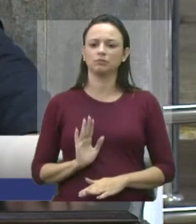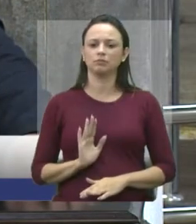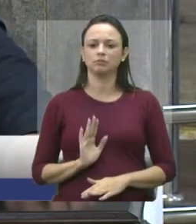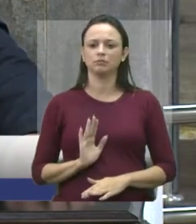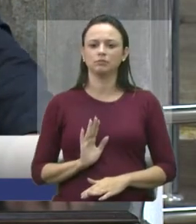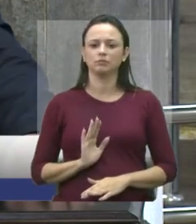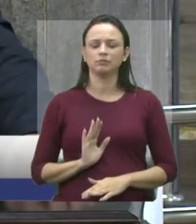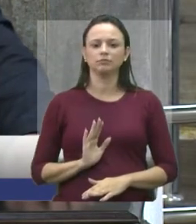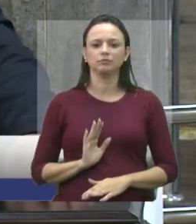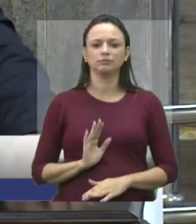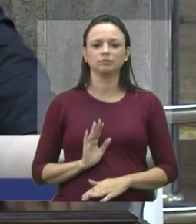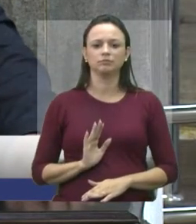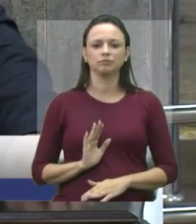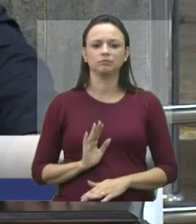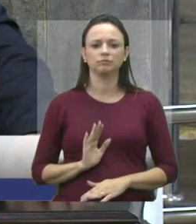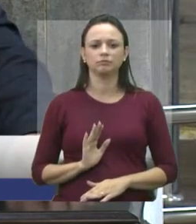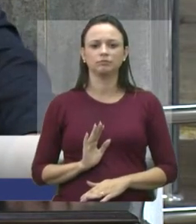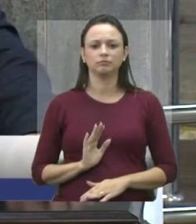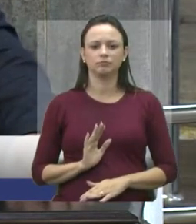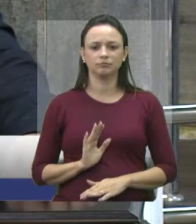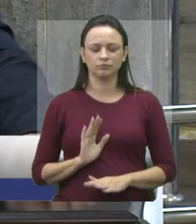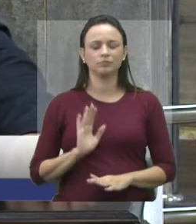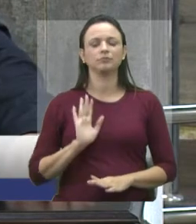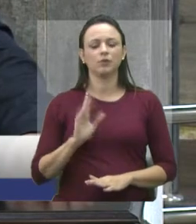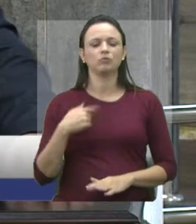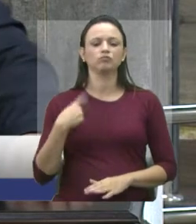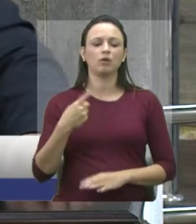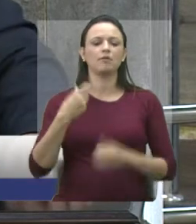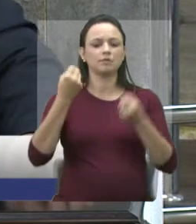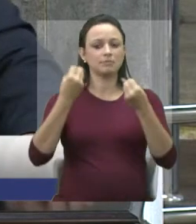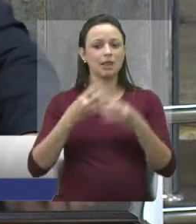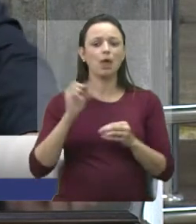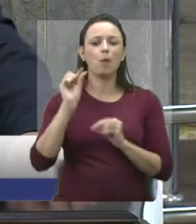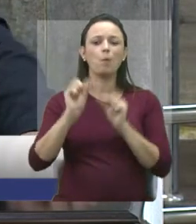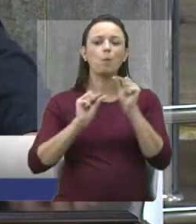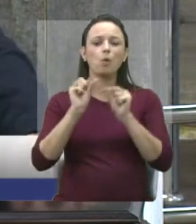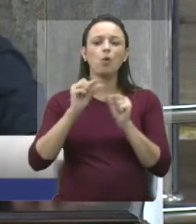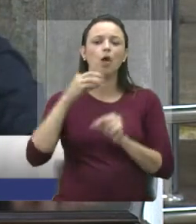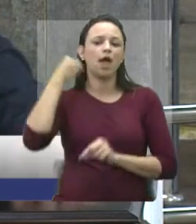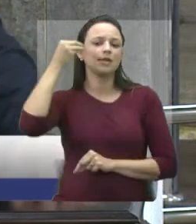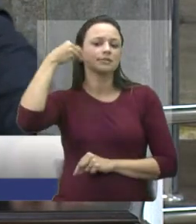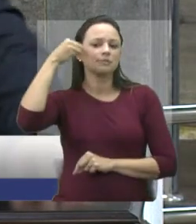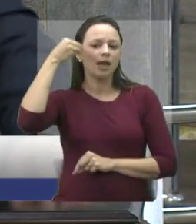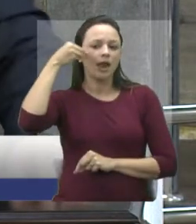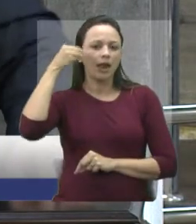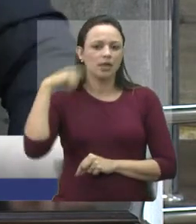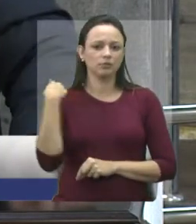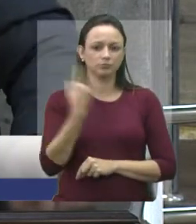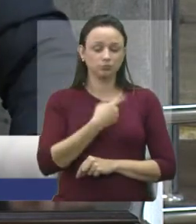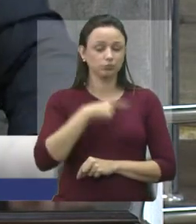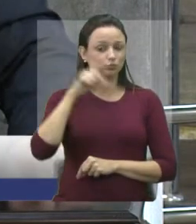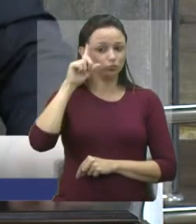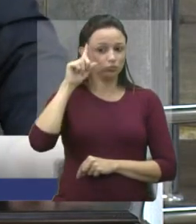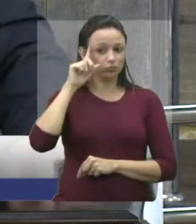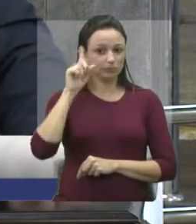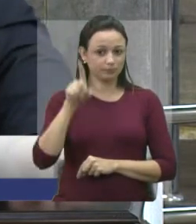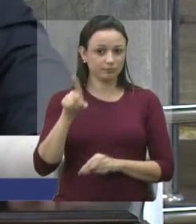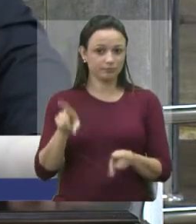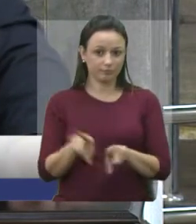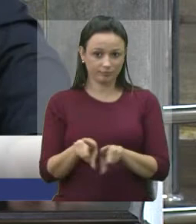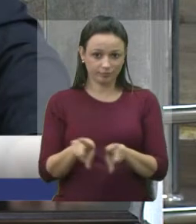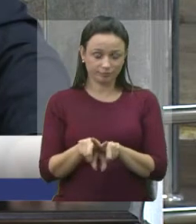vamos trazer um pouco da experiência nossa do dia a dia aqui na tribuna, para também